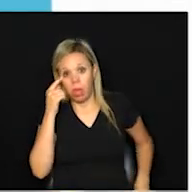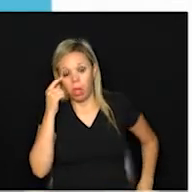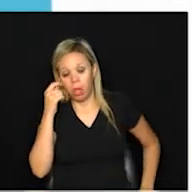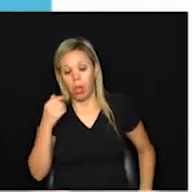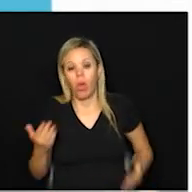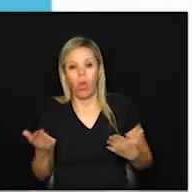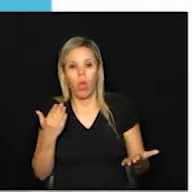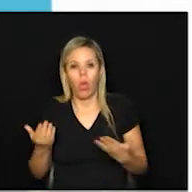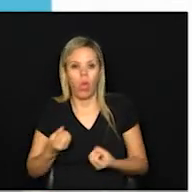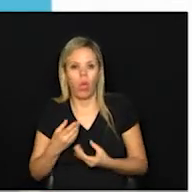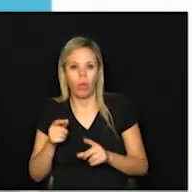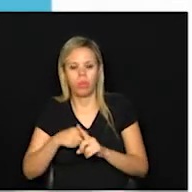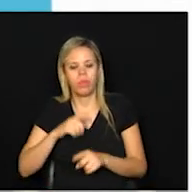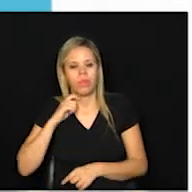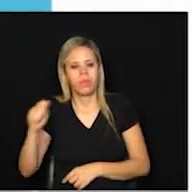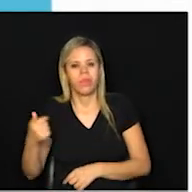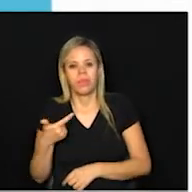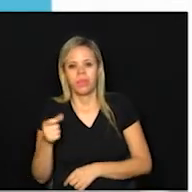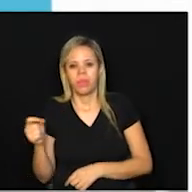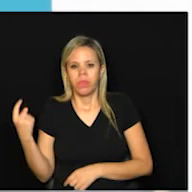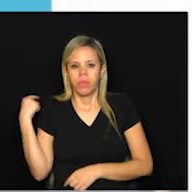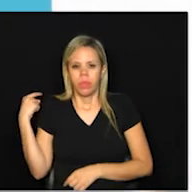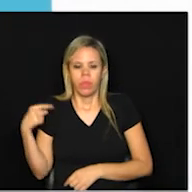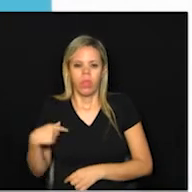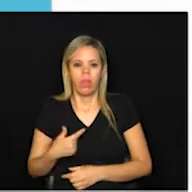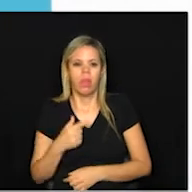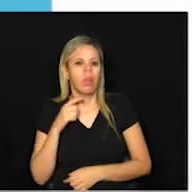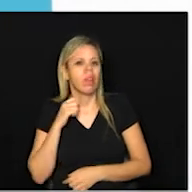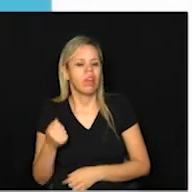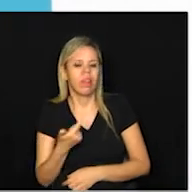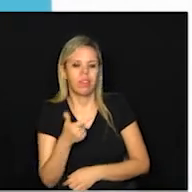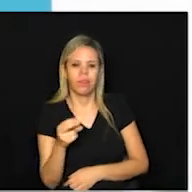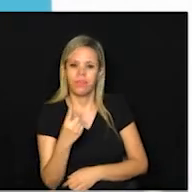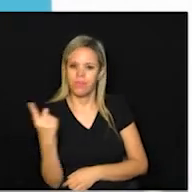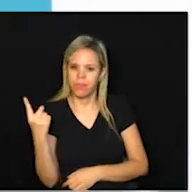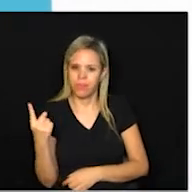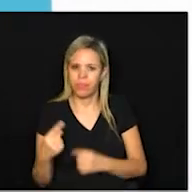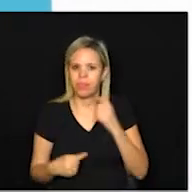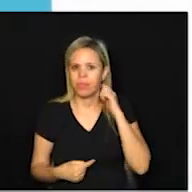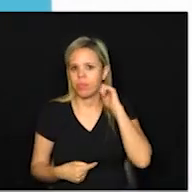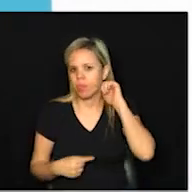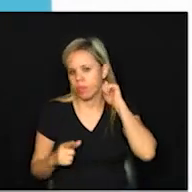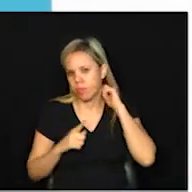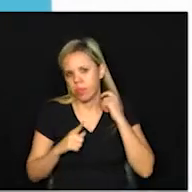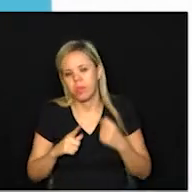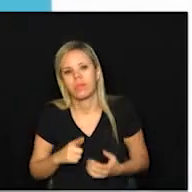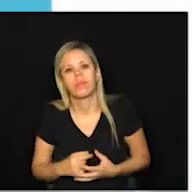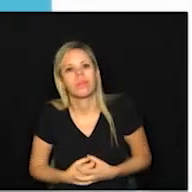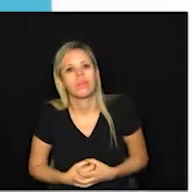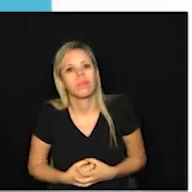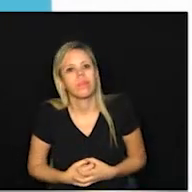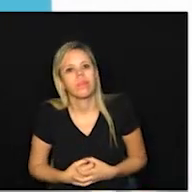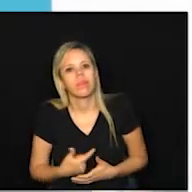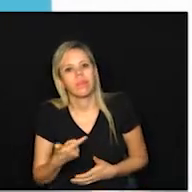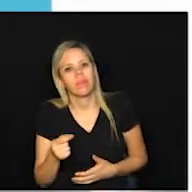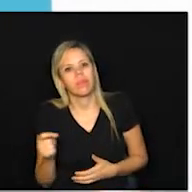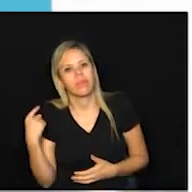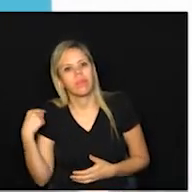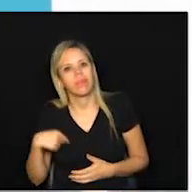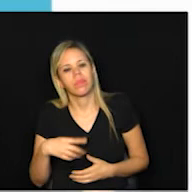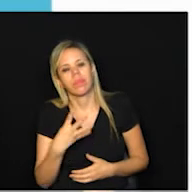os dados de abril de 2020 e abril de 2021, nós temos que em 2020